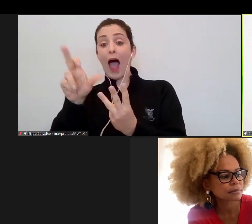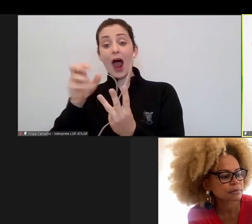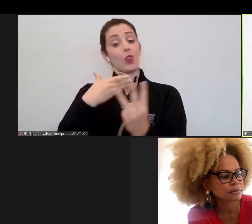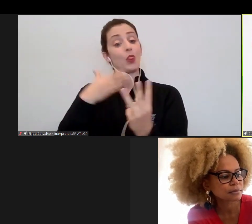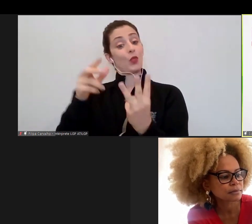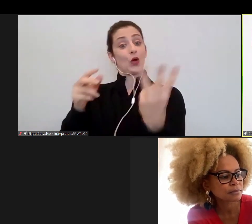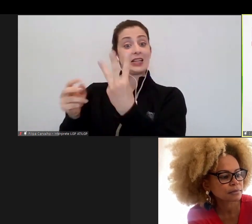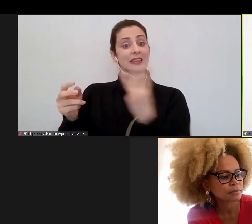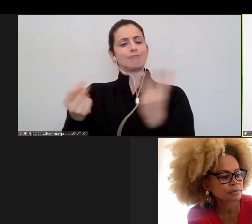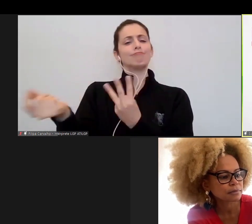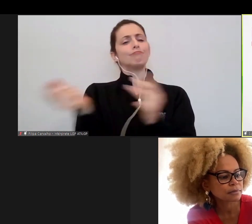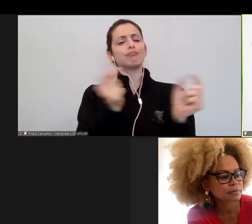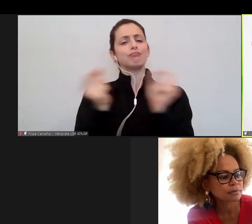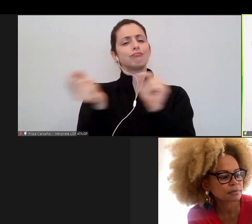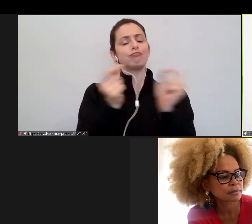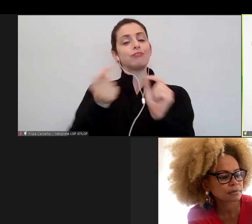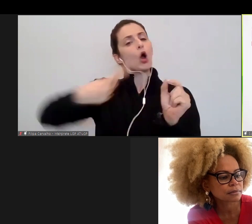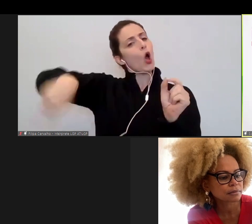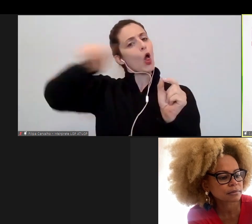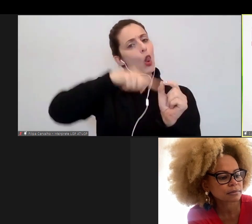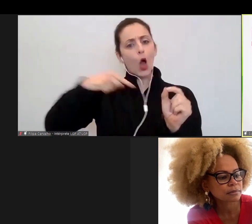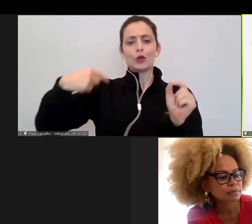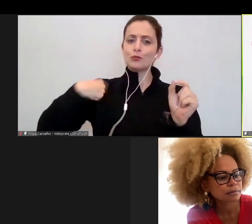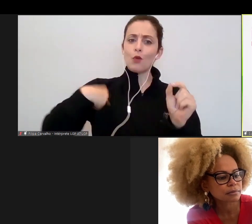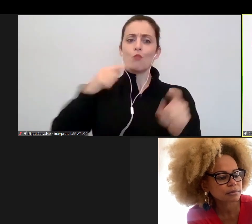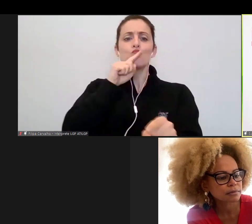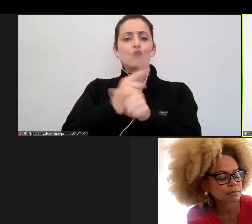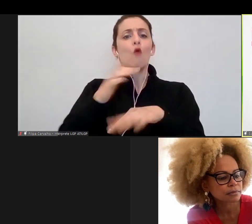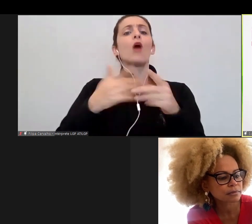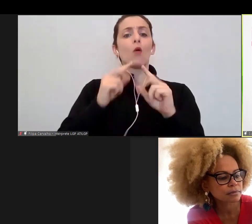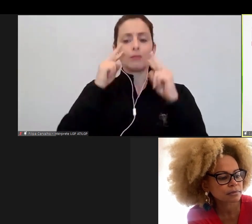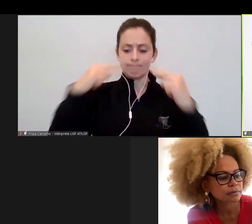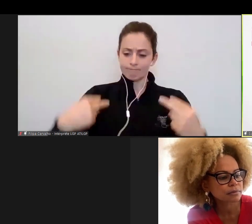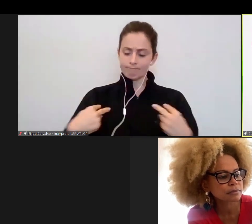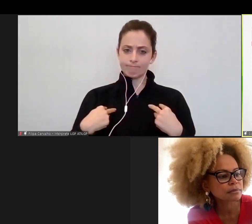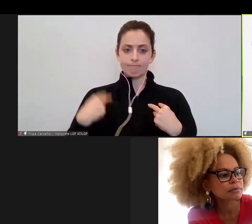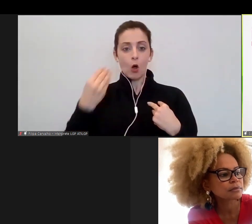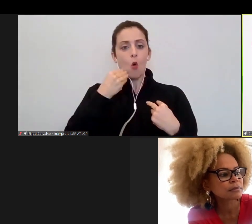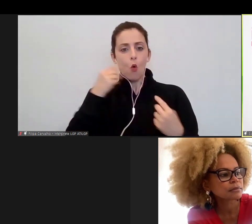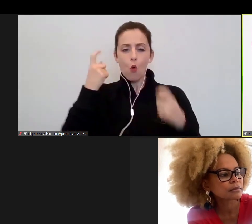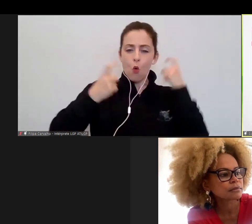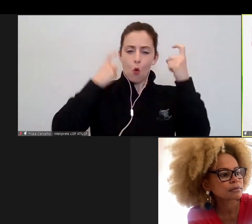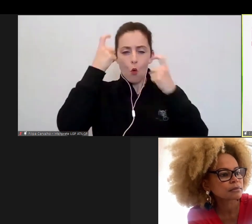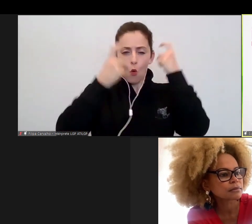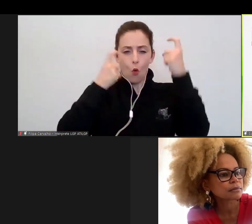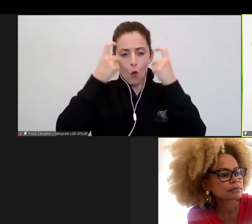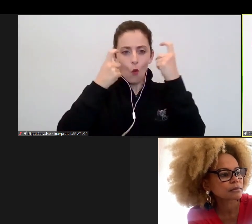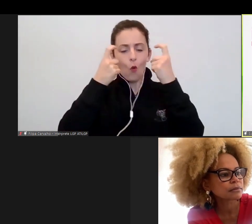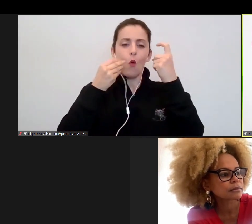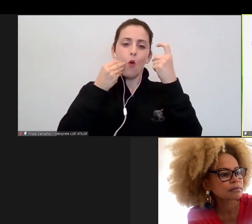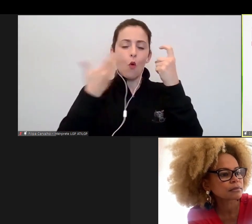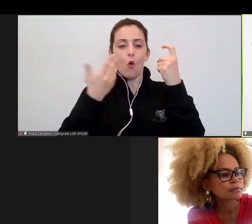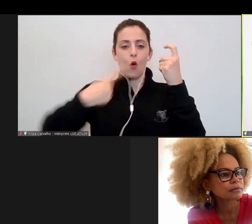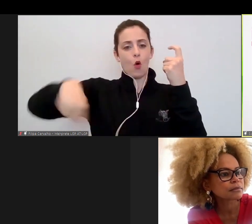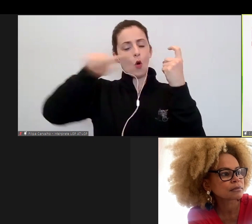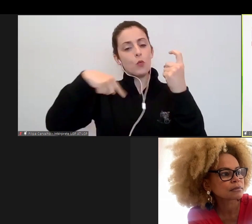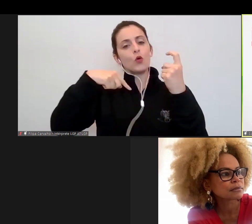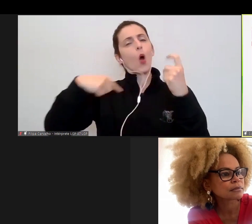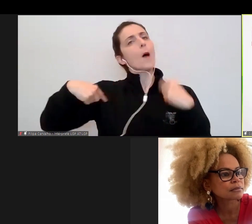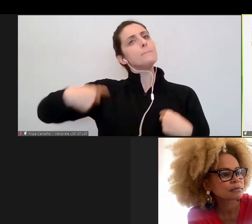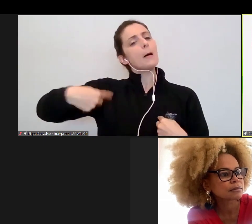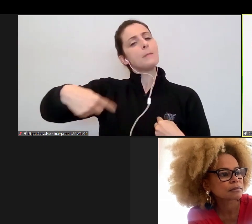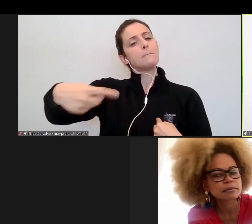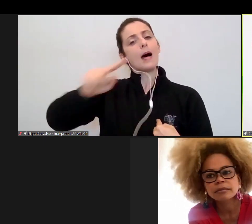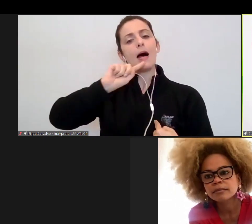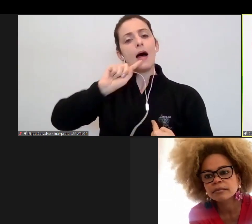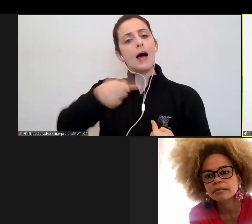fundo, também fazendo alguma autorreflexão sobre a forma como podemos estar na prática do nosso